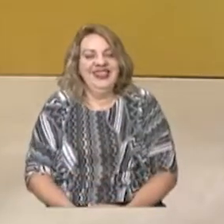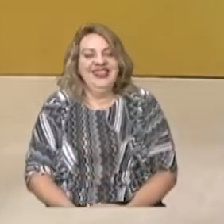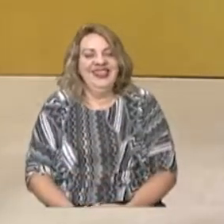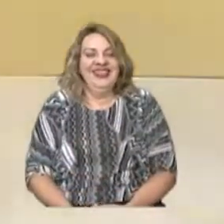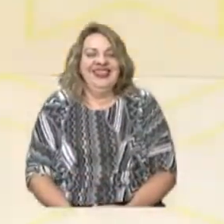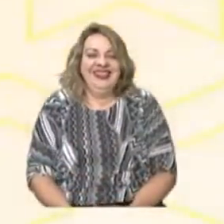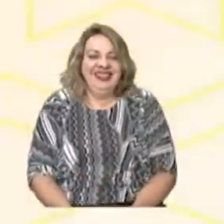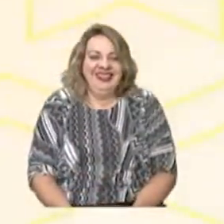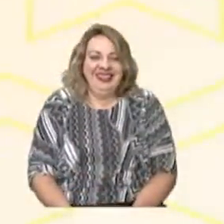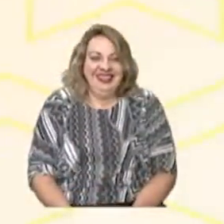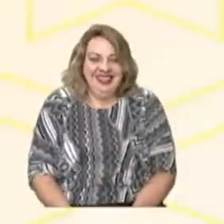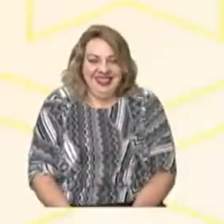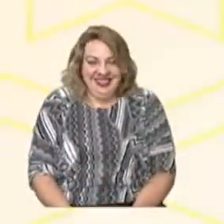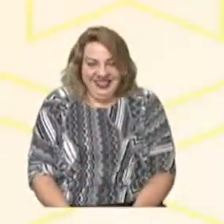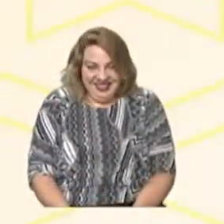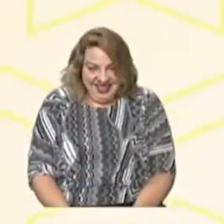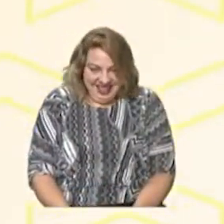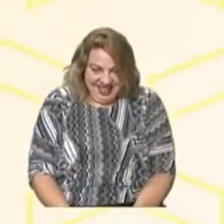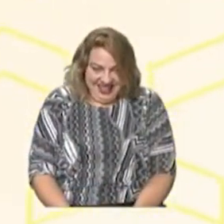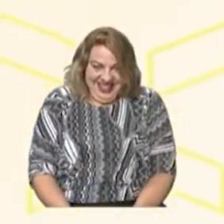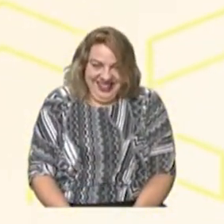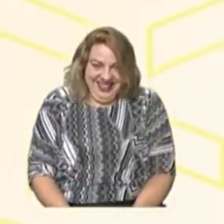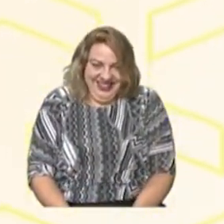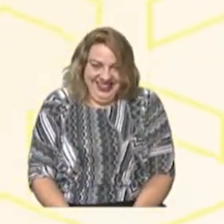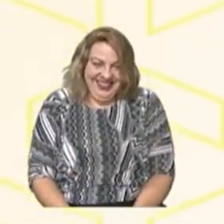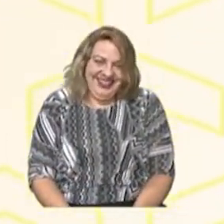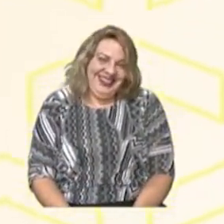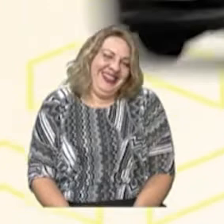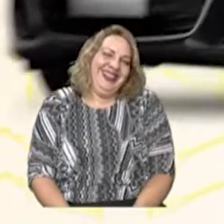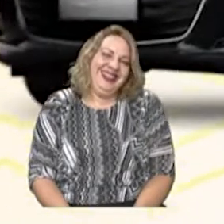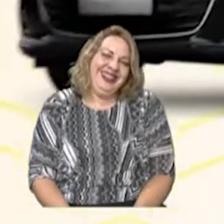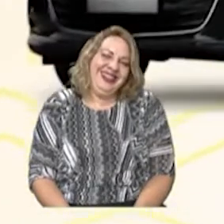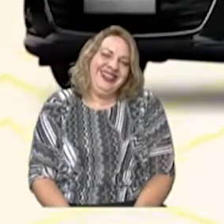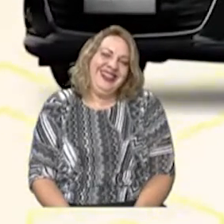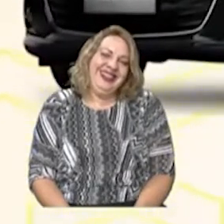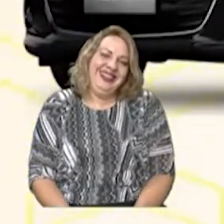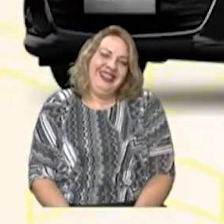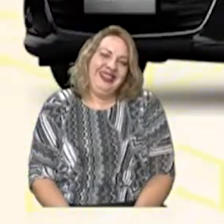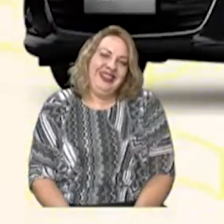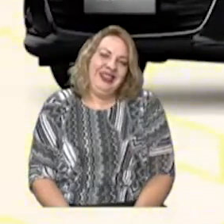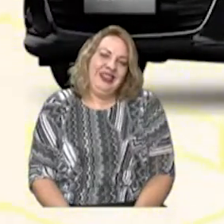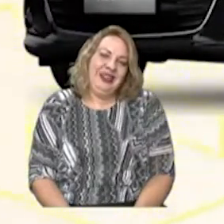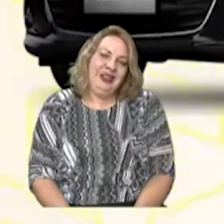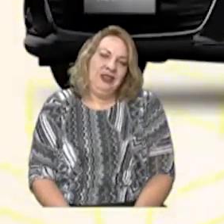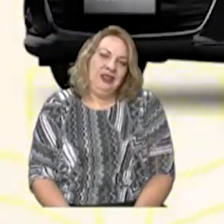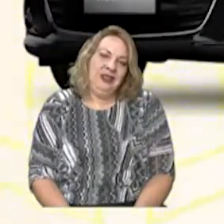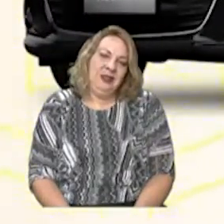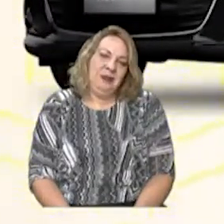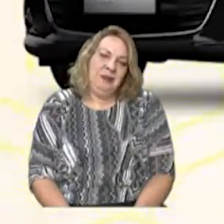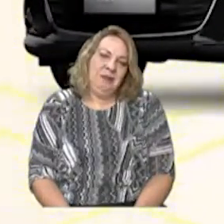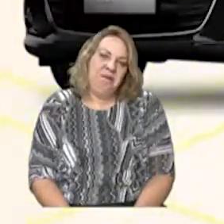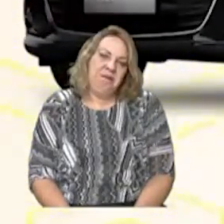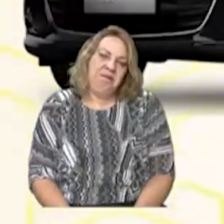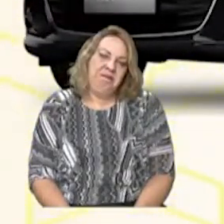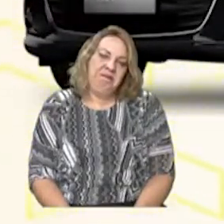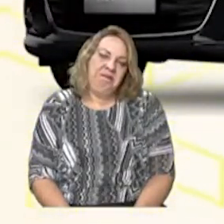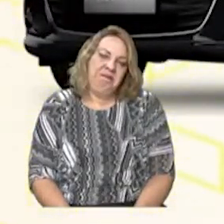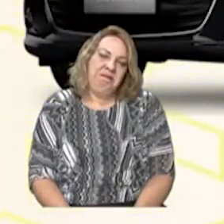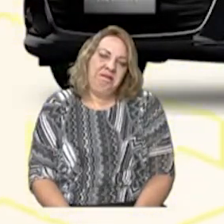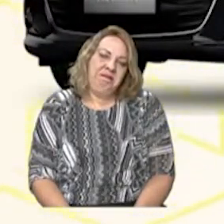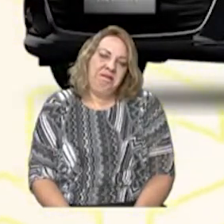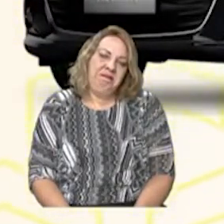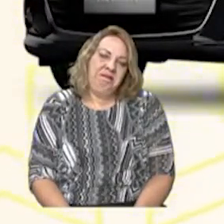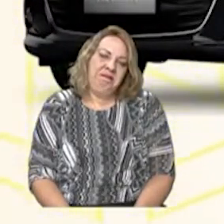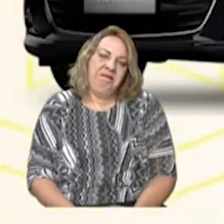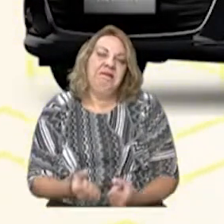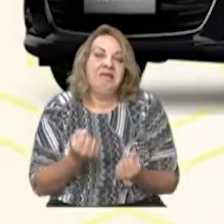prêmio! No quarto prêmio de hoje tem um Onix Hatch mais um Fiat Mobi. Um Onix